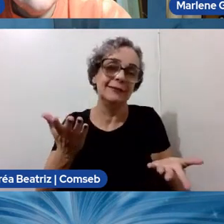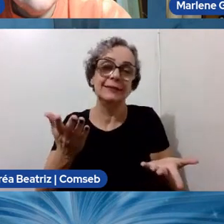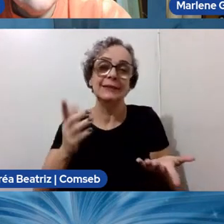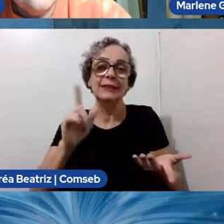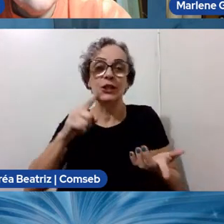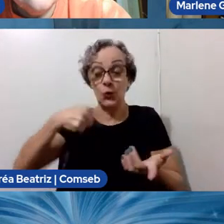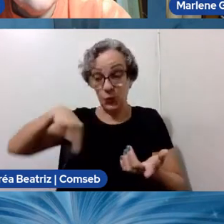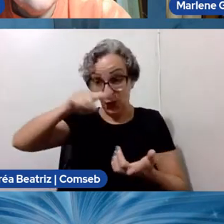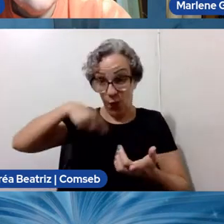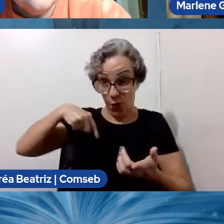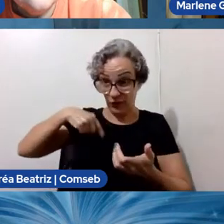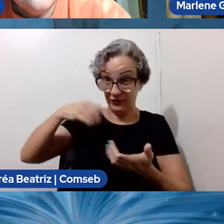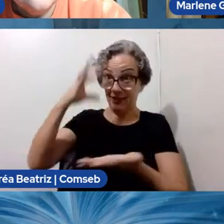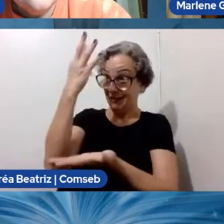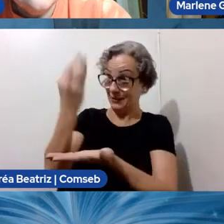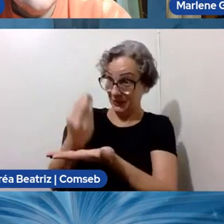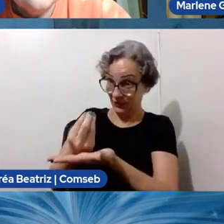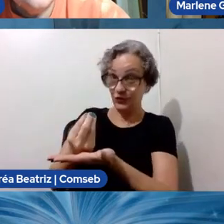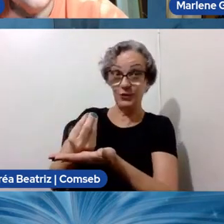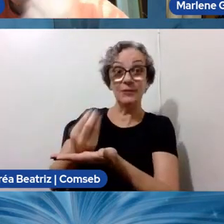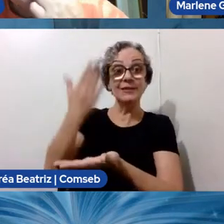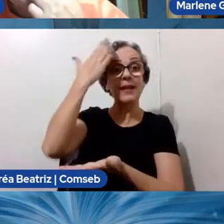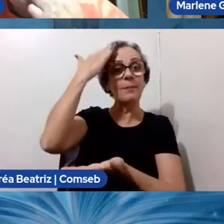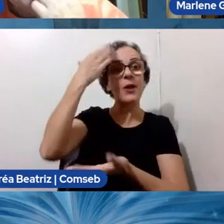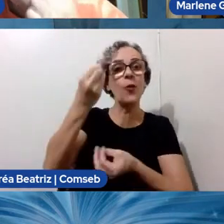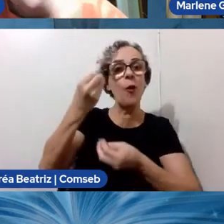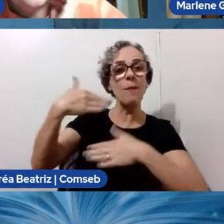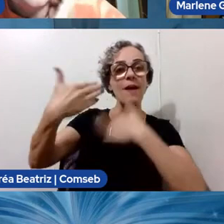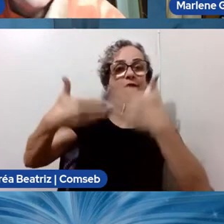Espiritismo, como a evolução se processou, né?